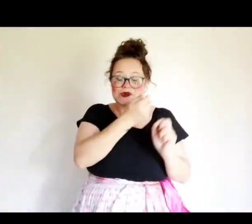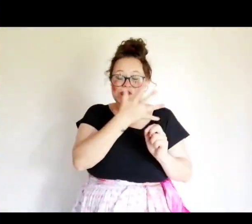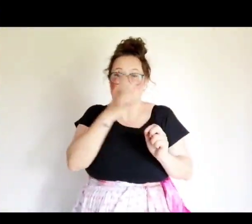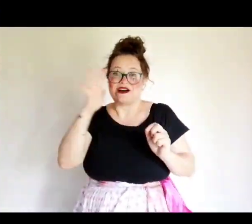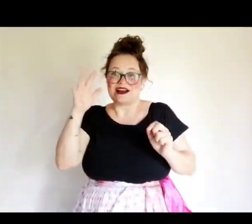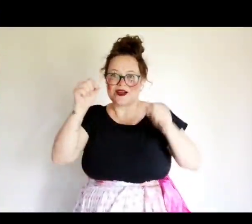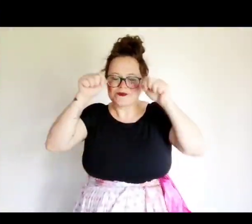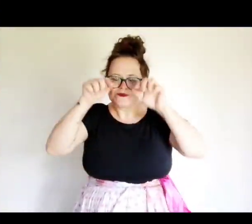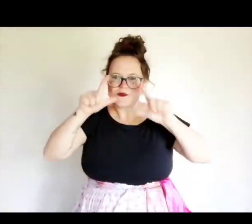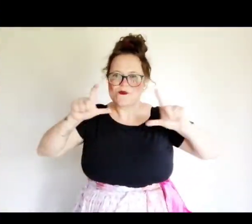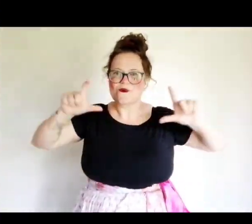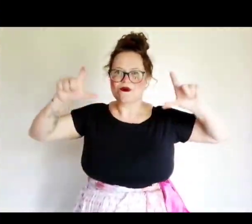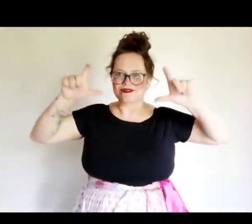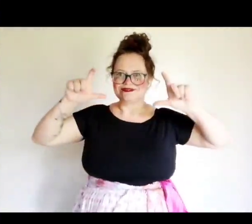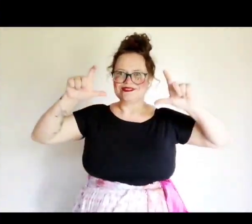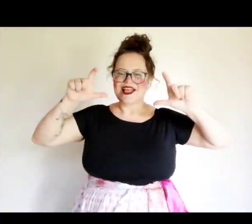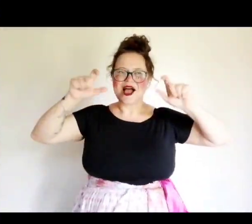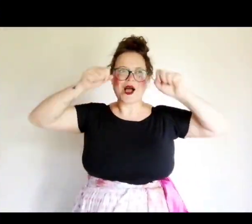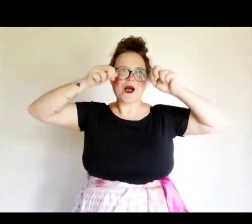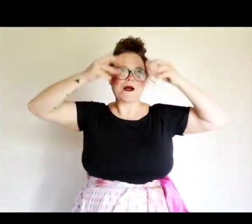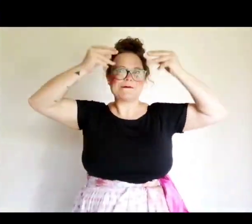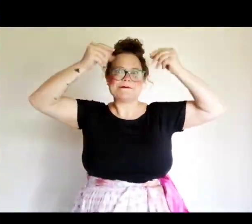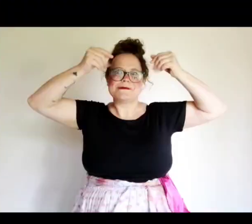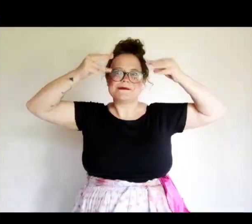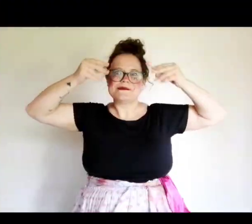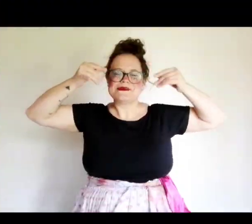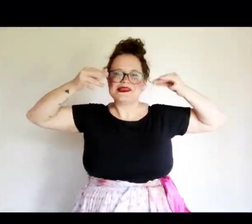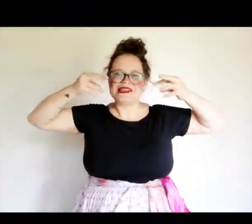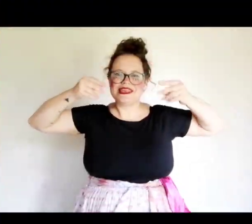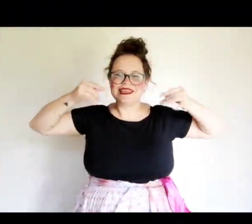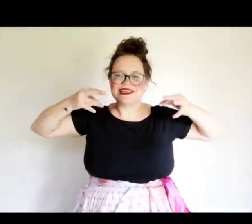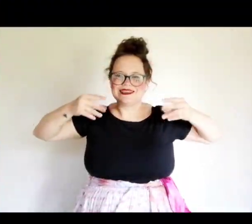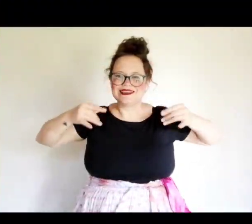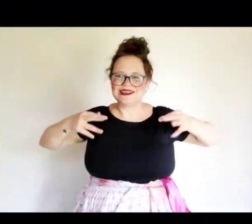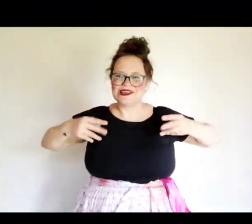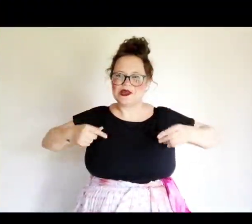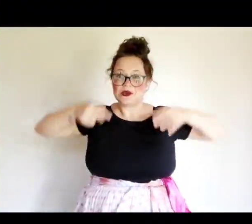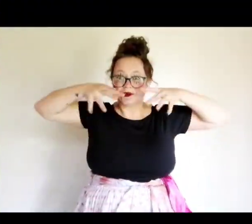os olhos, aquele brilho da purpurina caiu nos meus